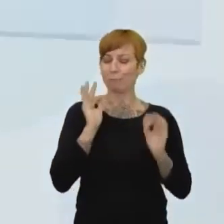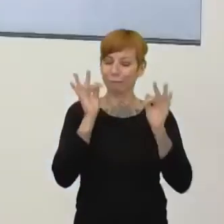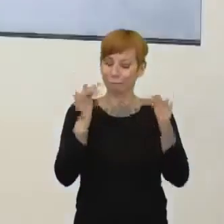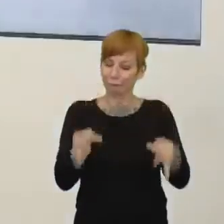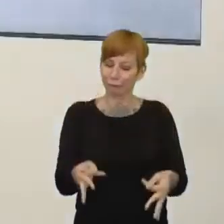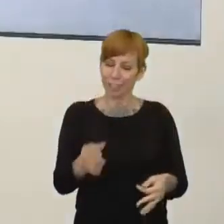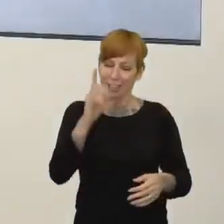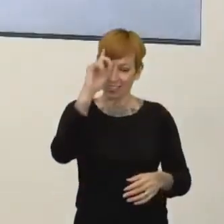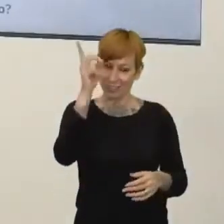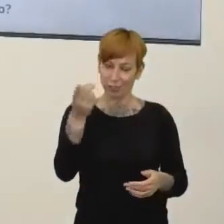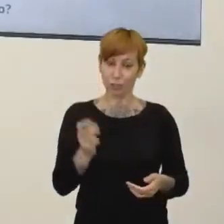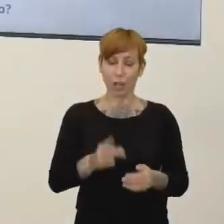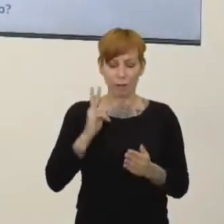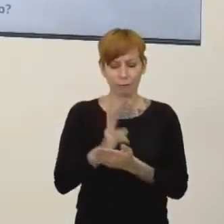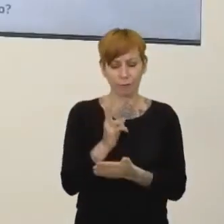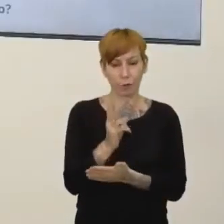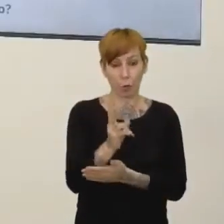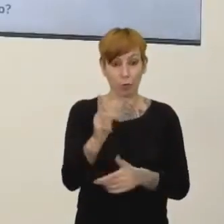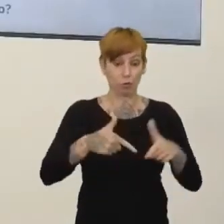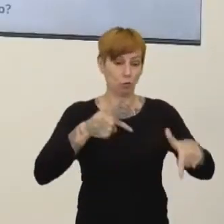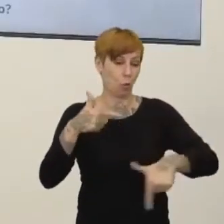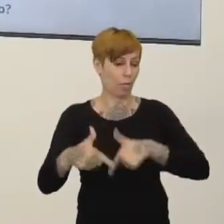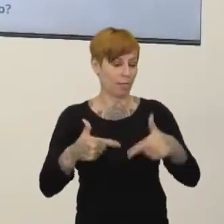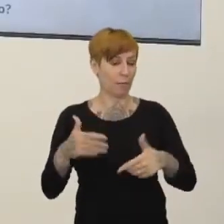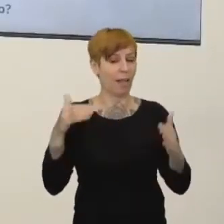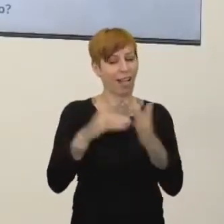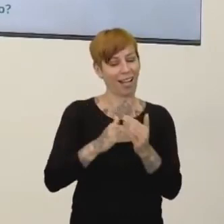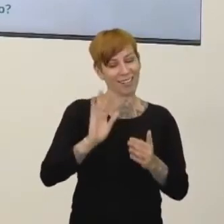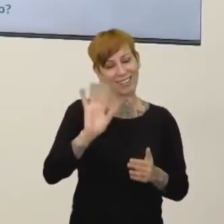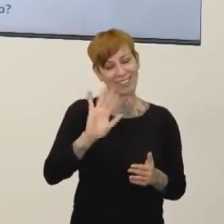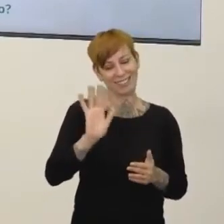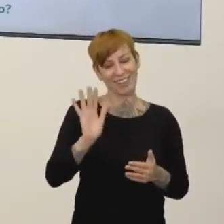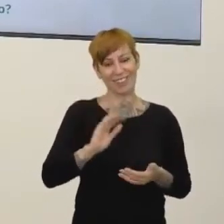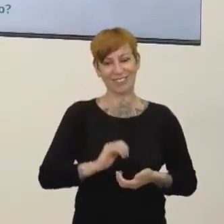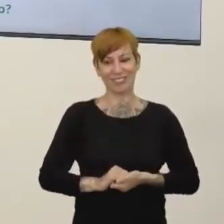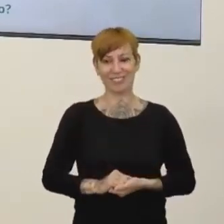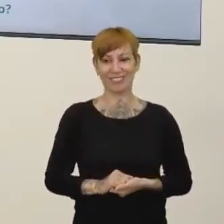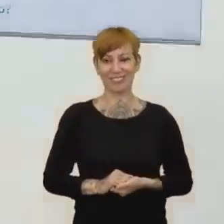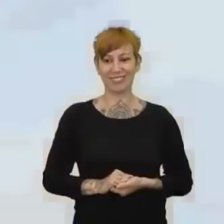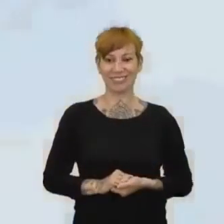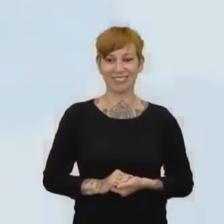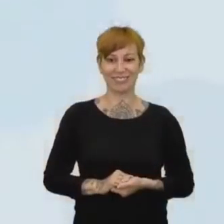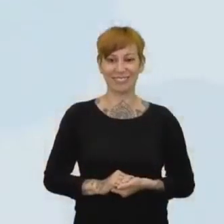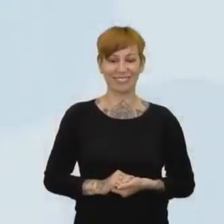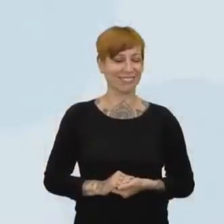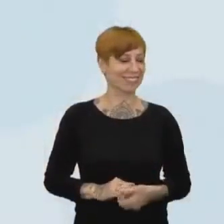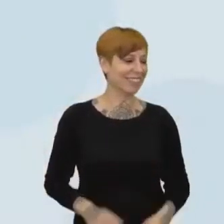e a gente continua trabalhando até a próxima aula, gente. Beijos, tchau, tchau.